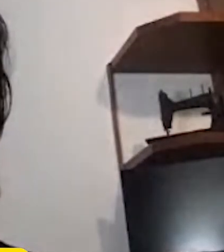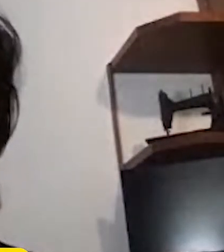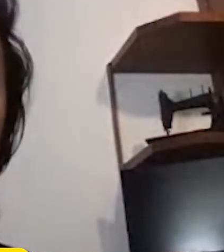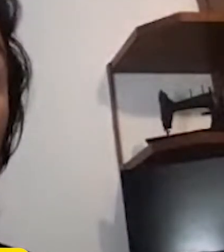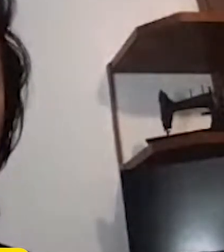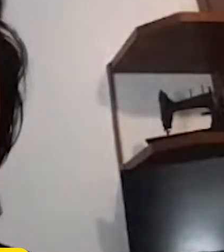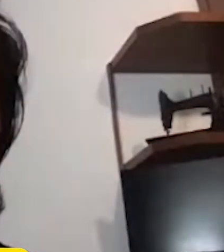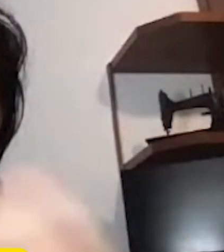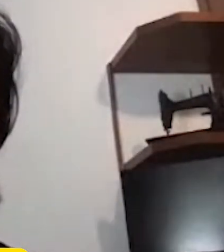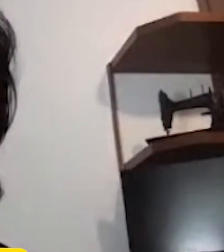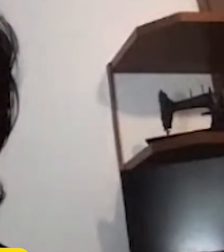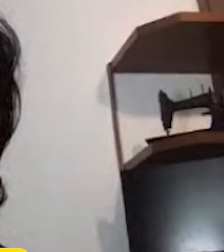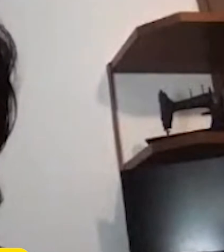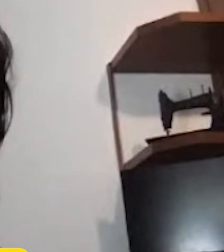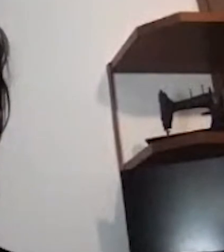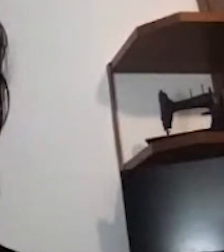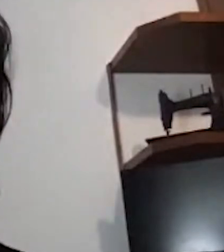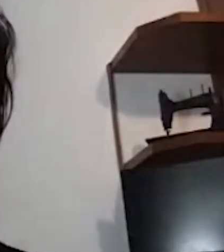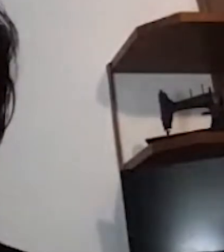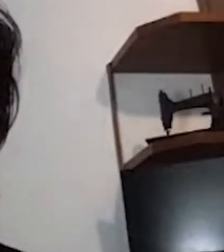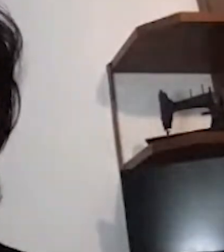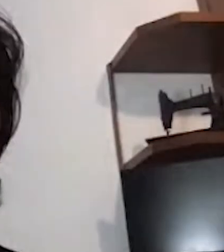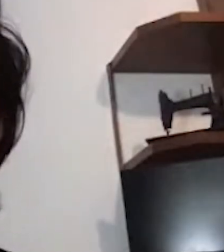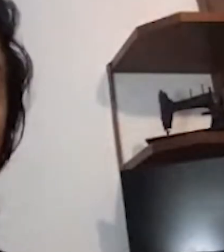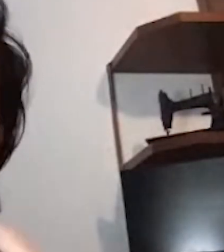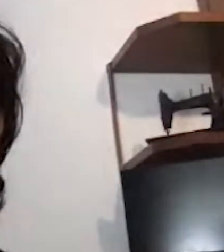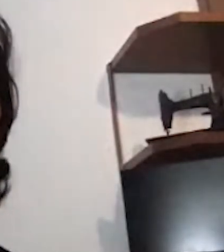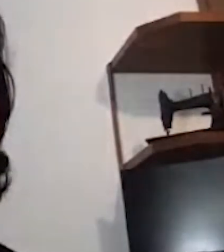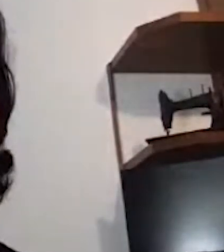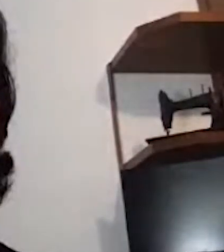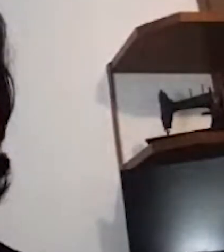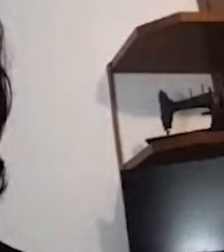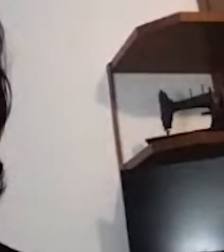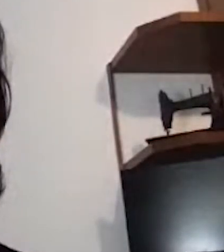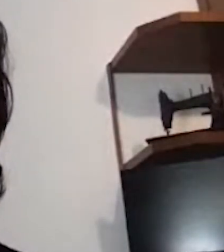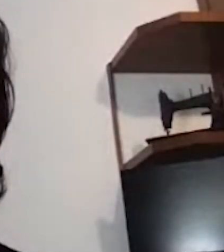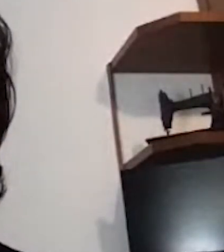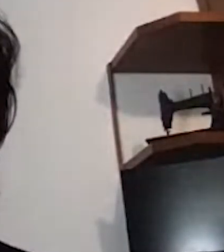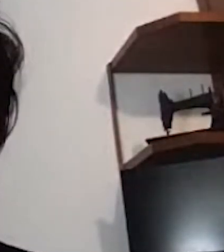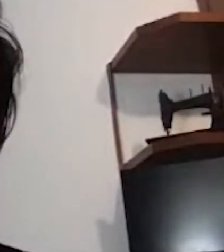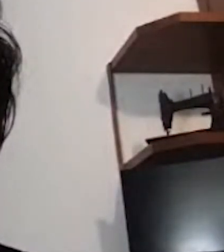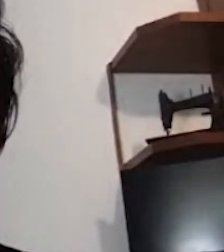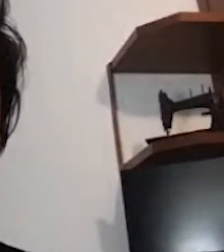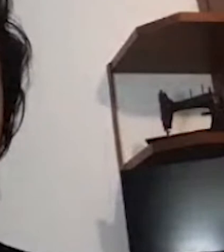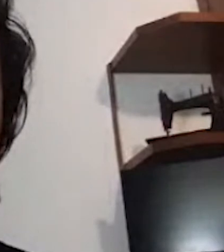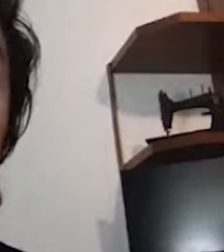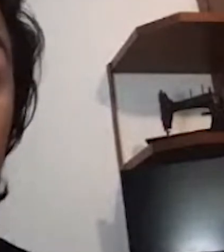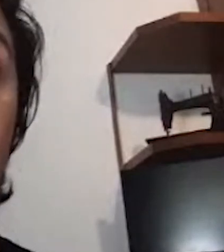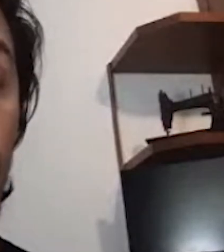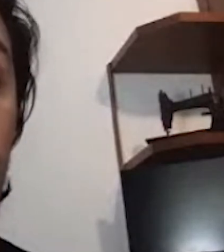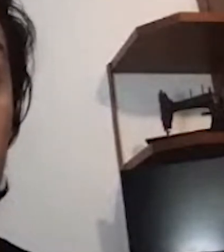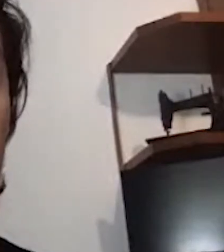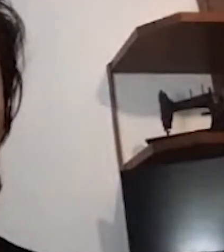maravilhoso. A gente tem um milhão de possibilidades, tem muita coisa legal surgindo, tem muita coisa acontecendo. E a gente, o que a gente vive é uma crise de